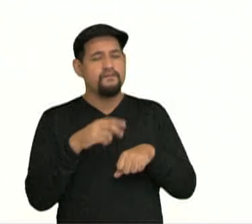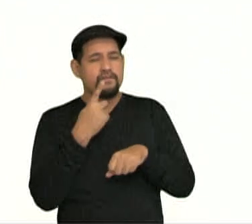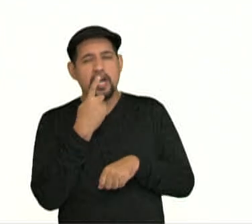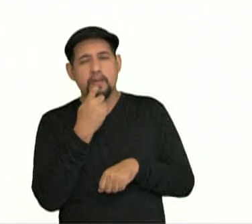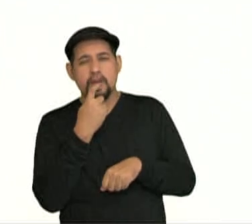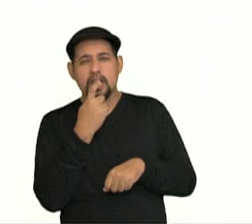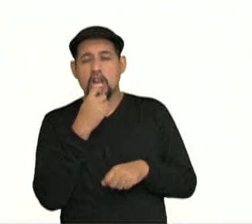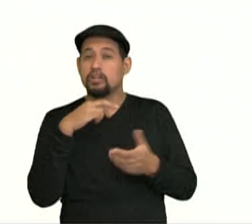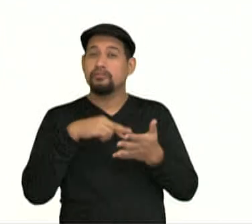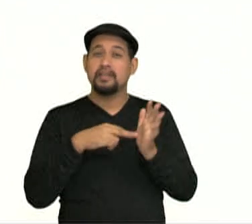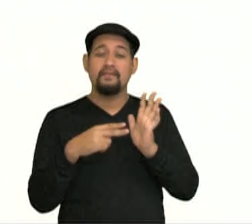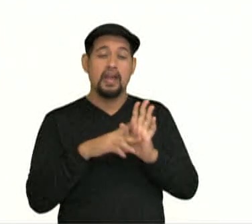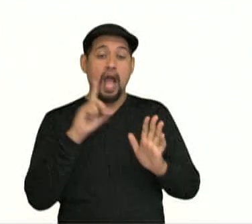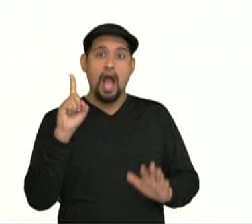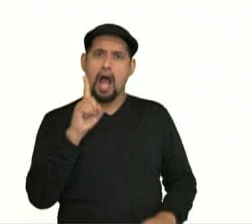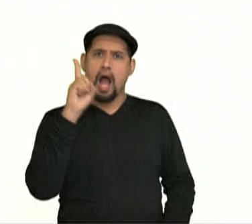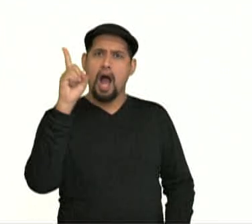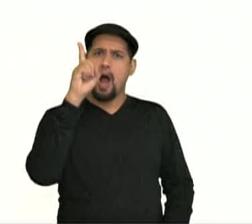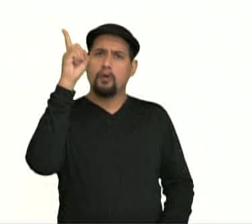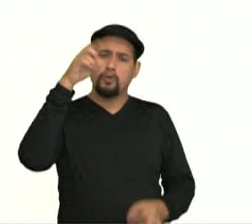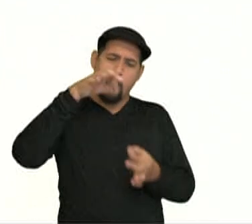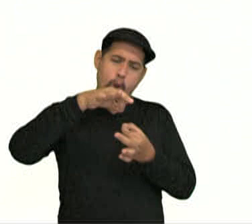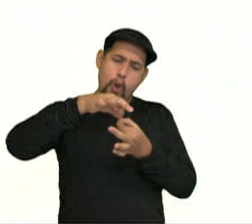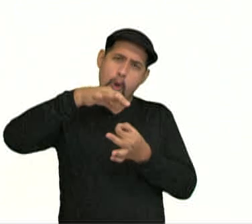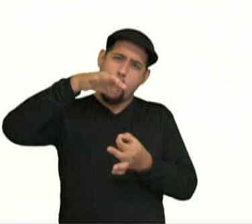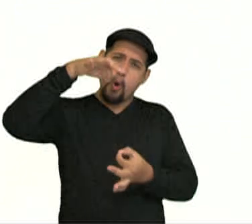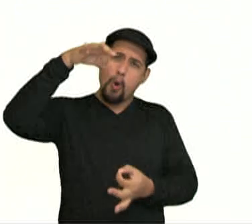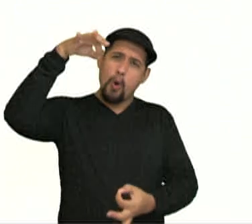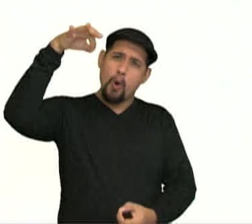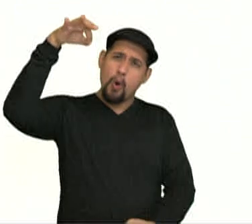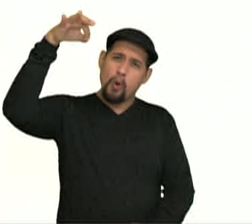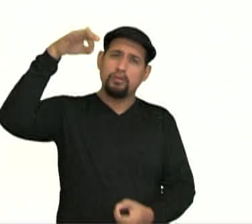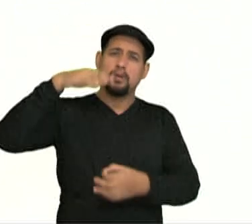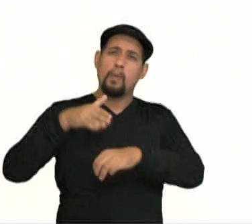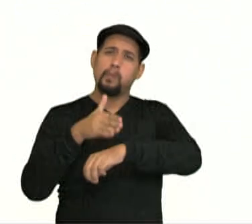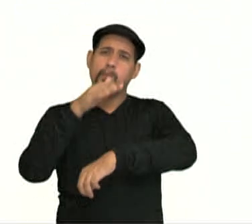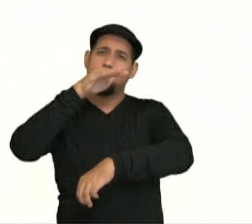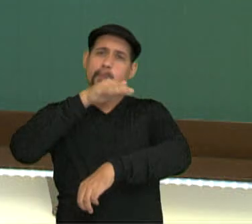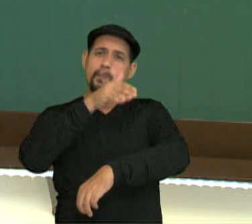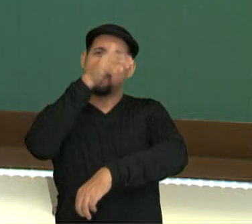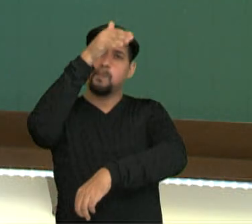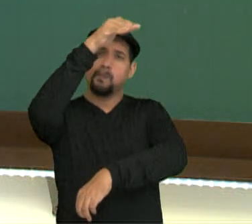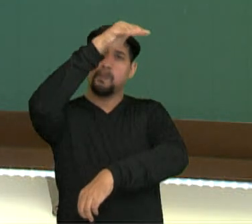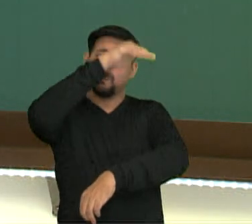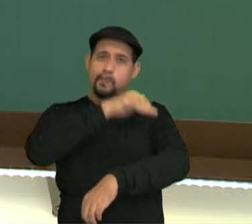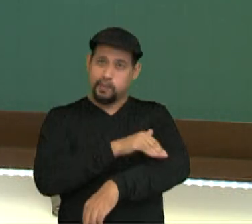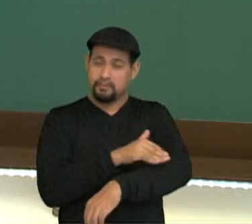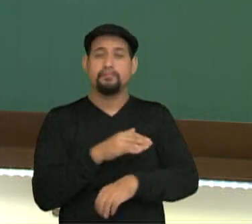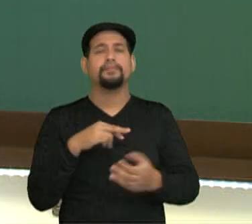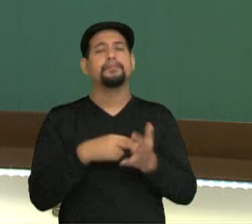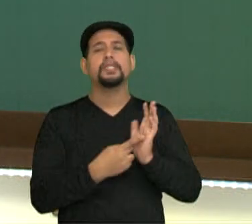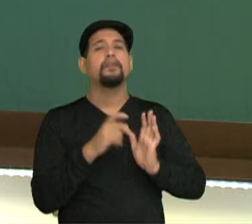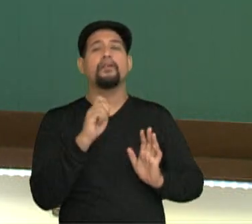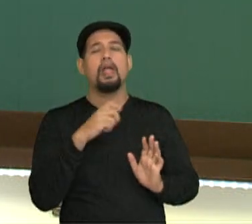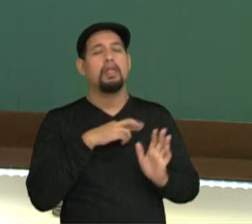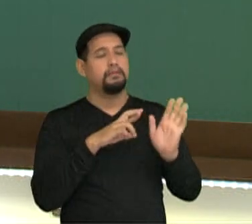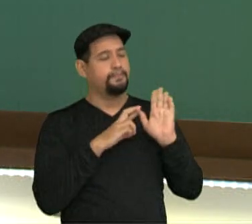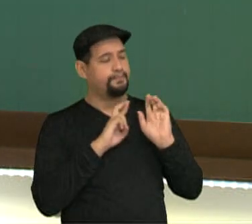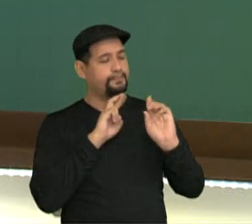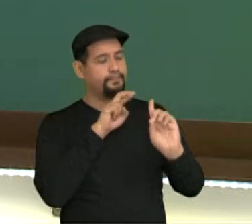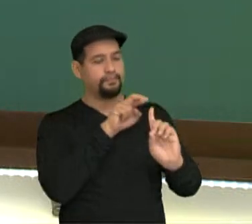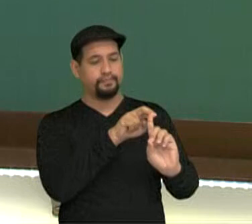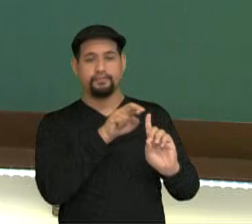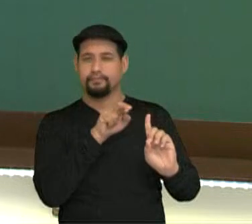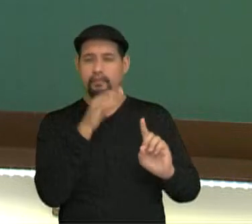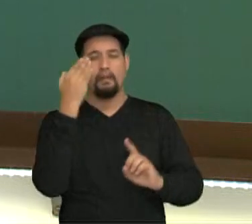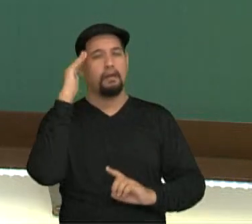vermelho, mais elevadas são as altitudes. Então esse mapa aqui, por meio de cores, ele faz essa referência para